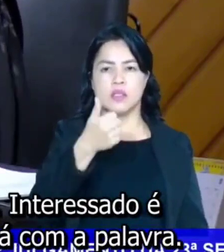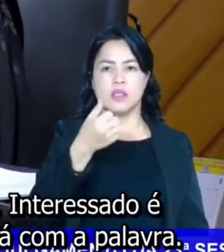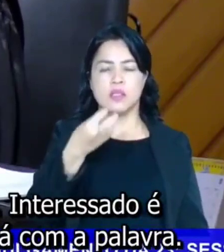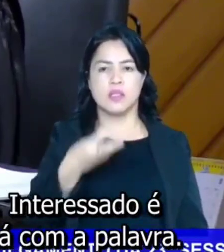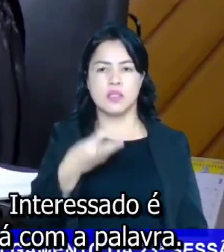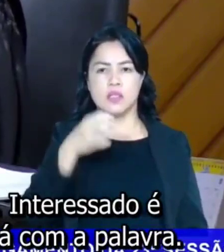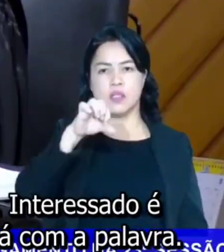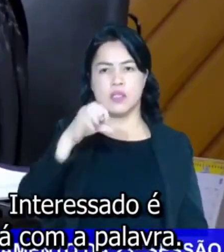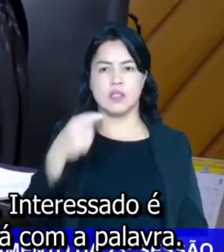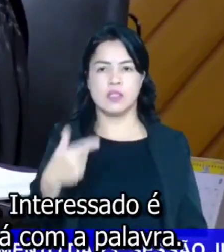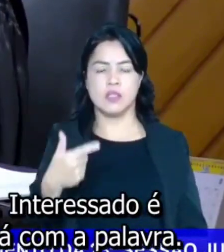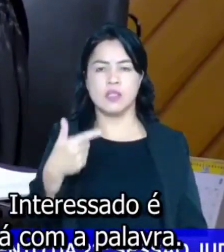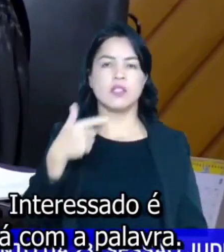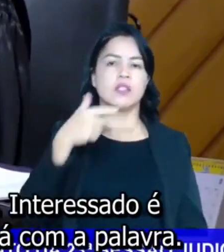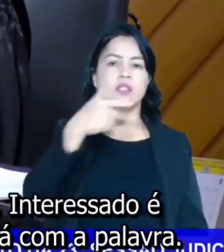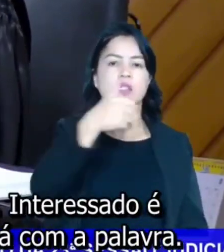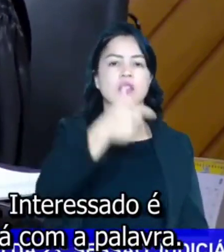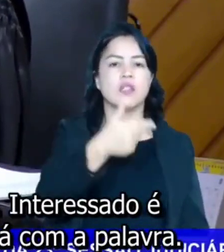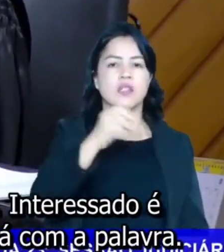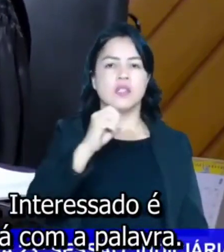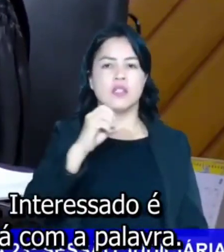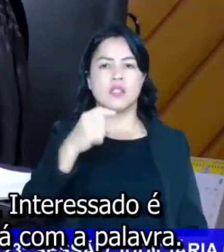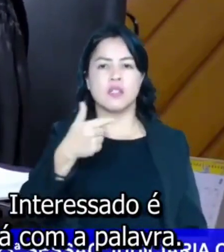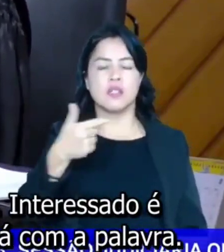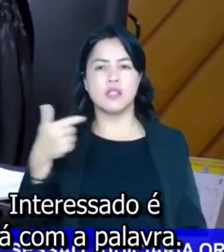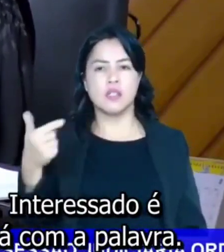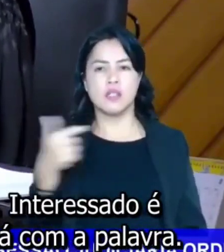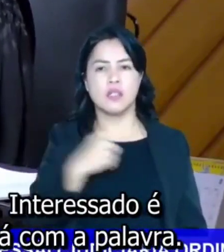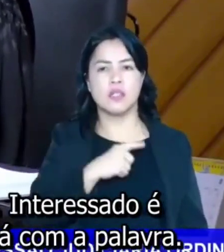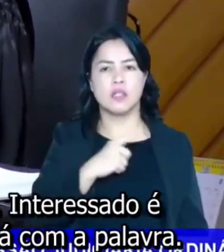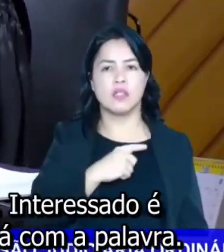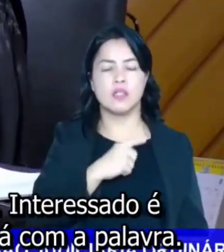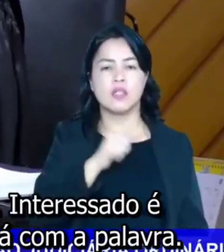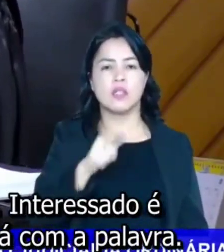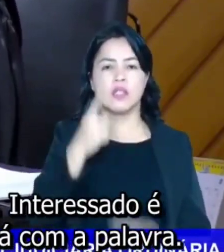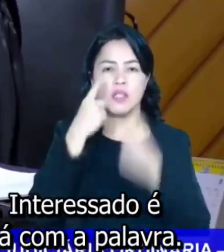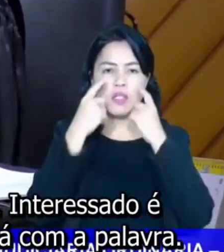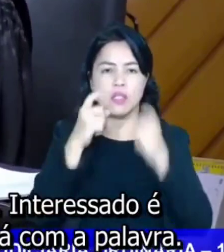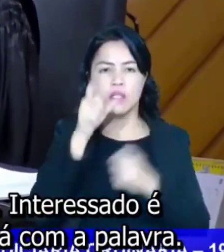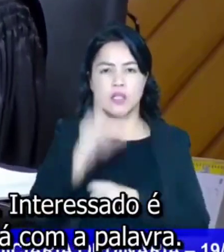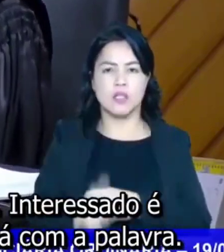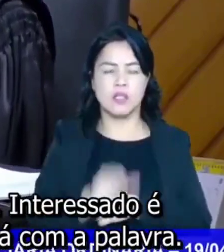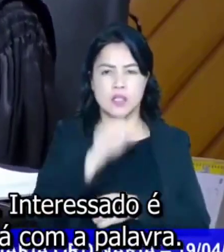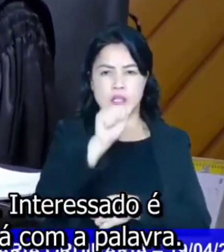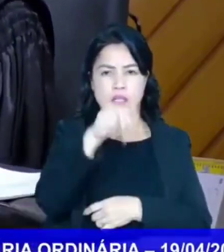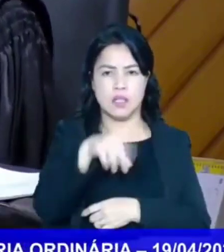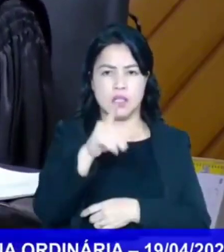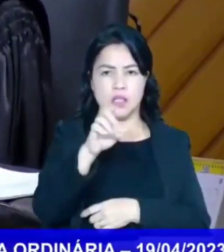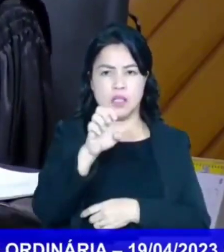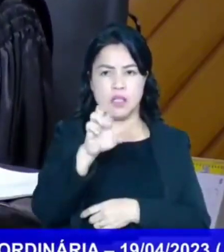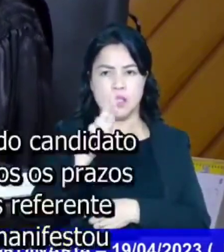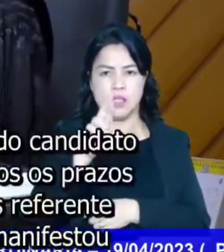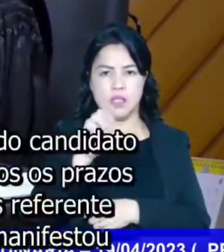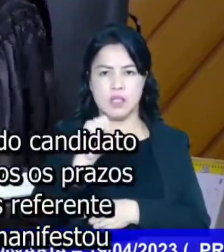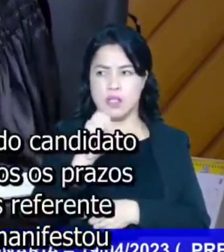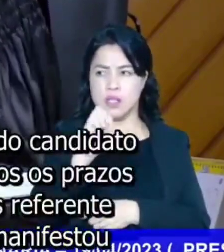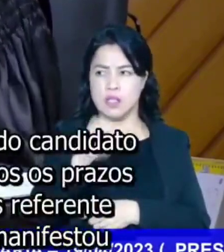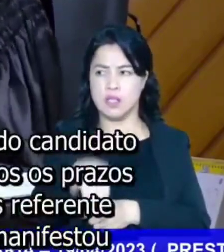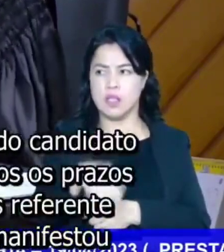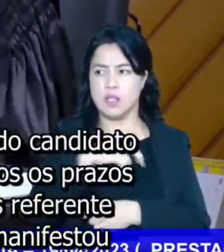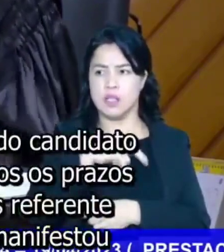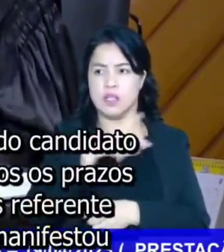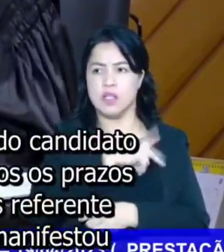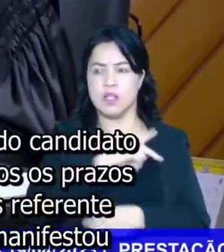060-1397-2022. Interessado é Anderson Diogo Rodrigues Castro. Vossa Excelência está com a palavra. Presidente, aqui é